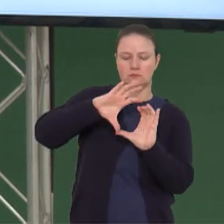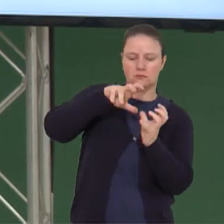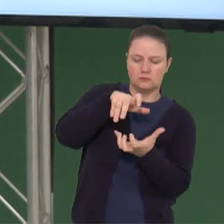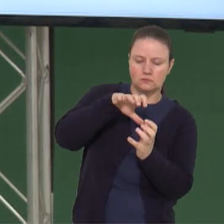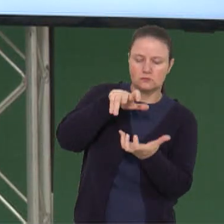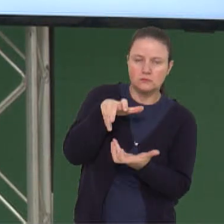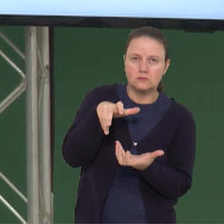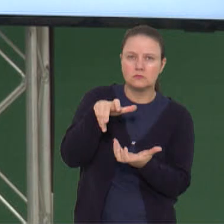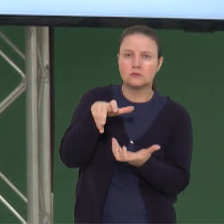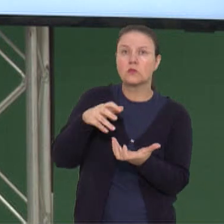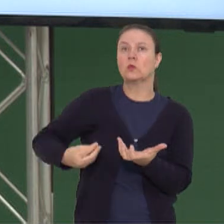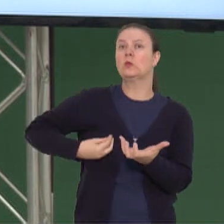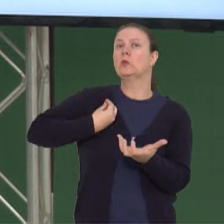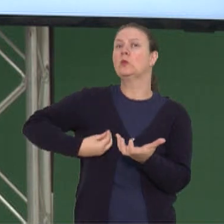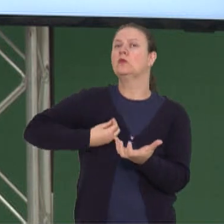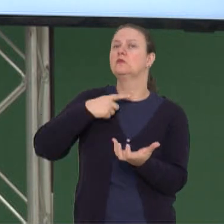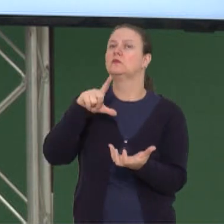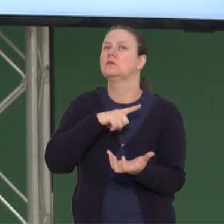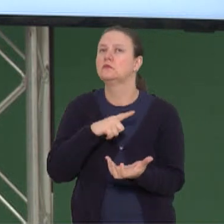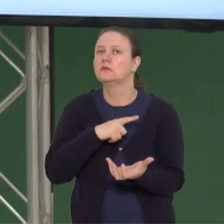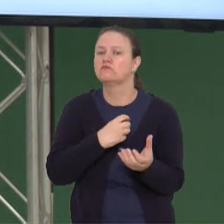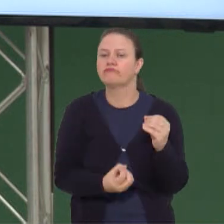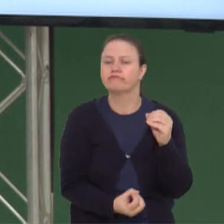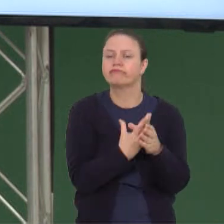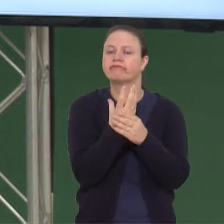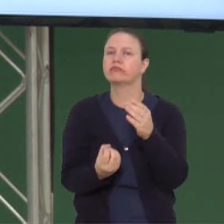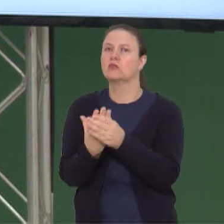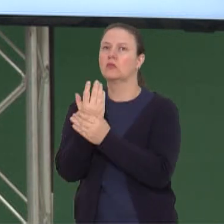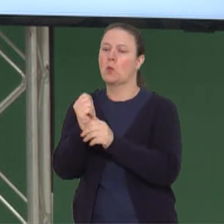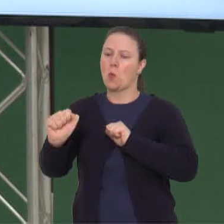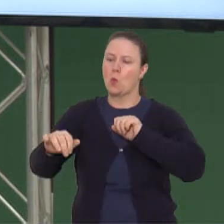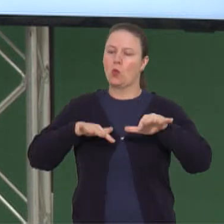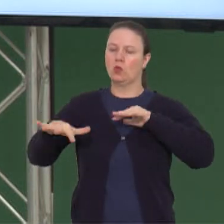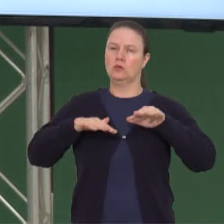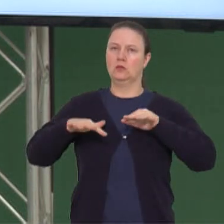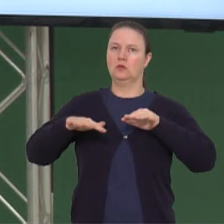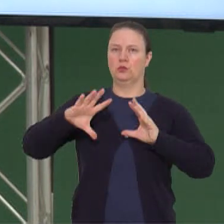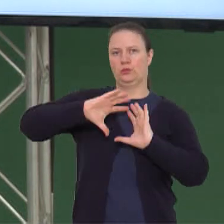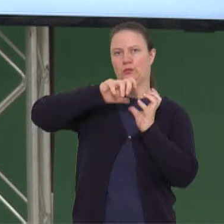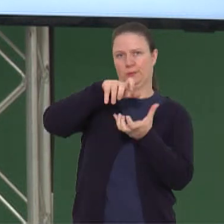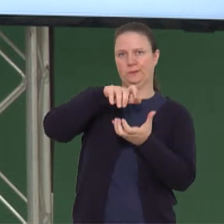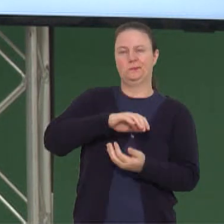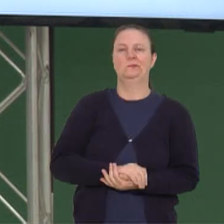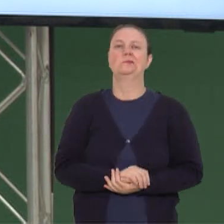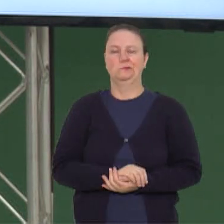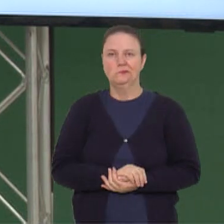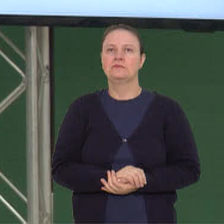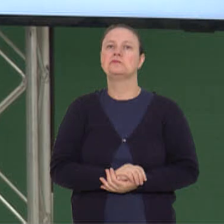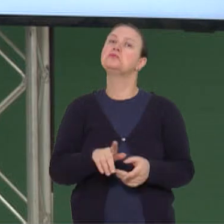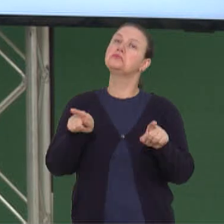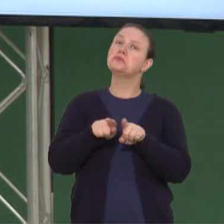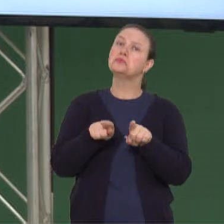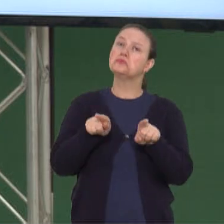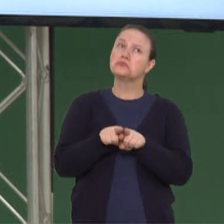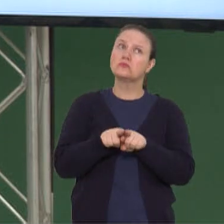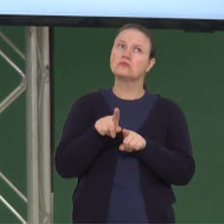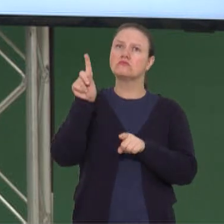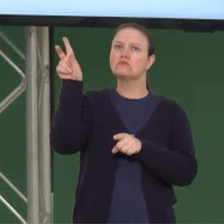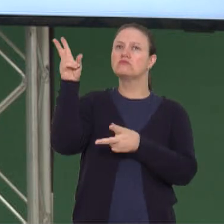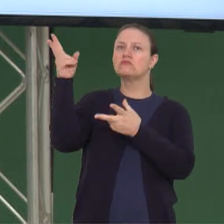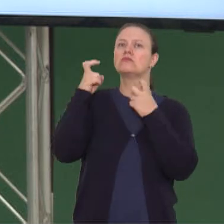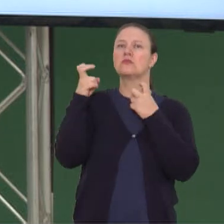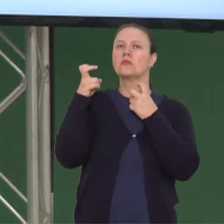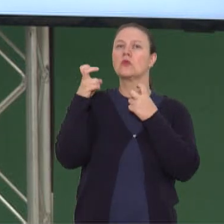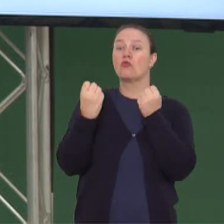que cria vida, um princípio que cria movimento para o mundo. No caso de Heráclito, este elemento é